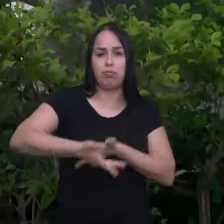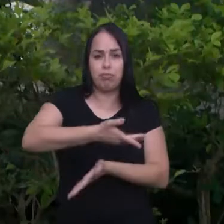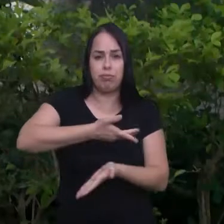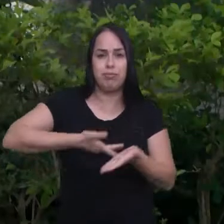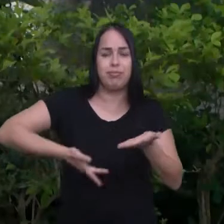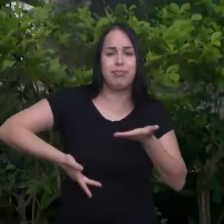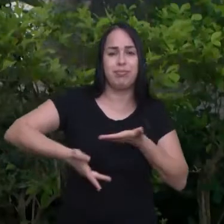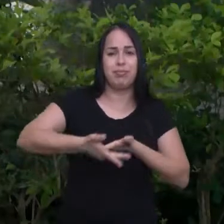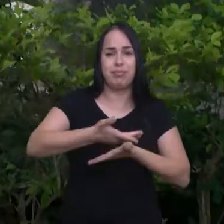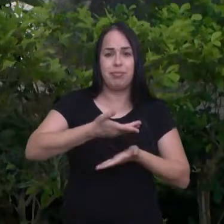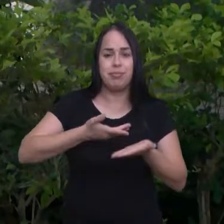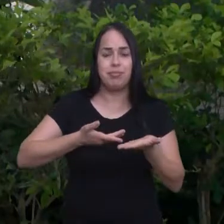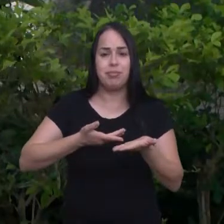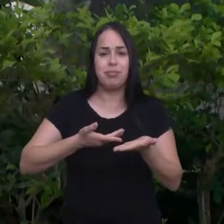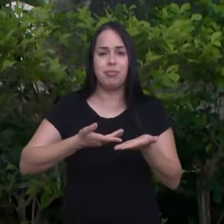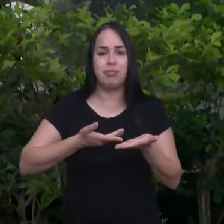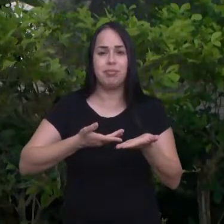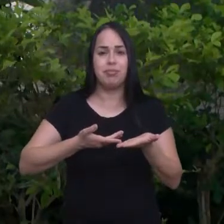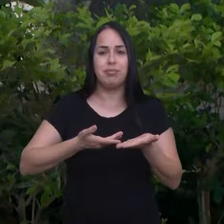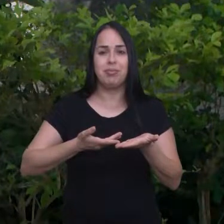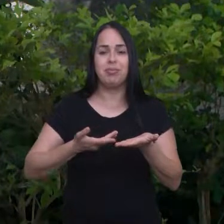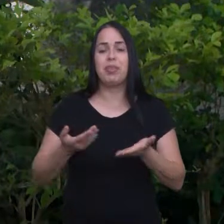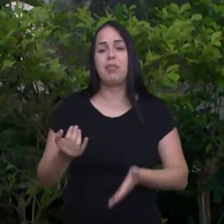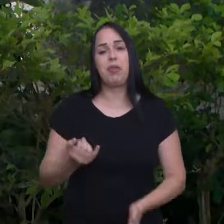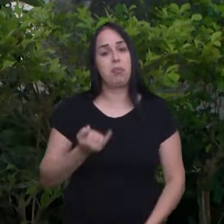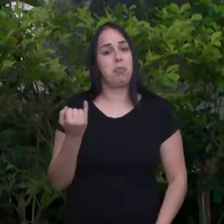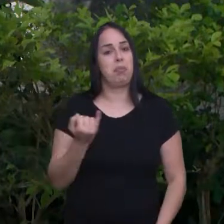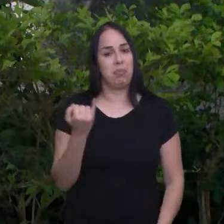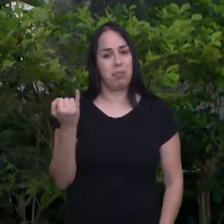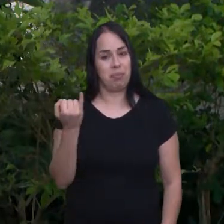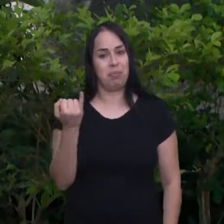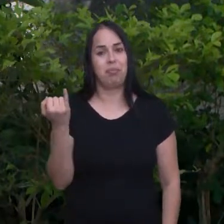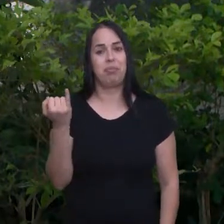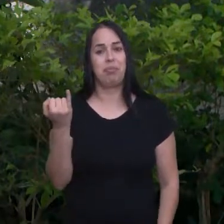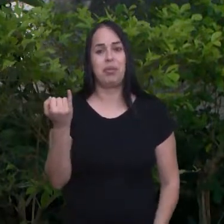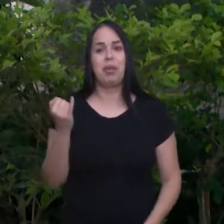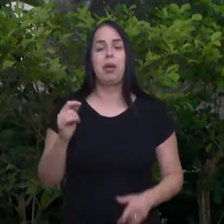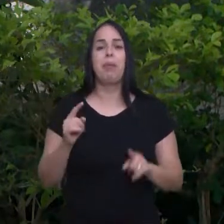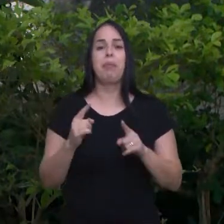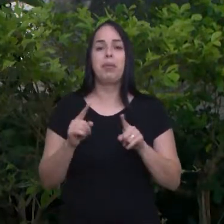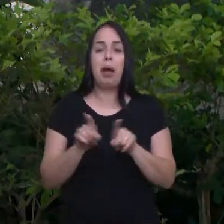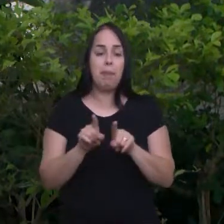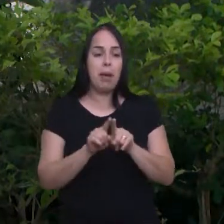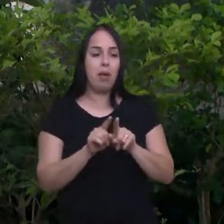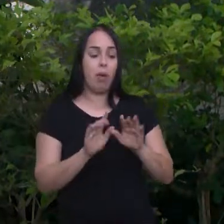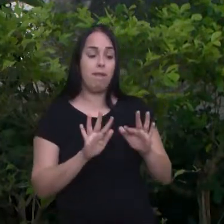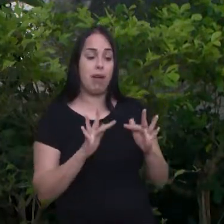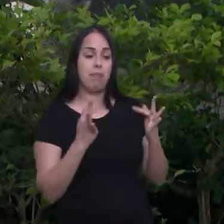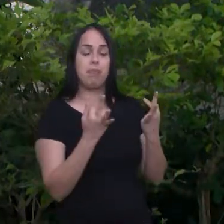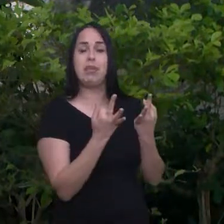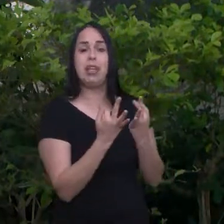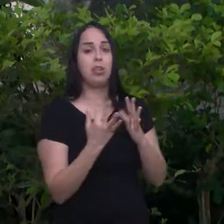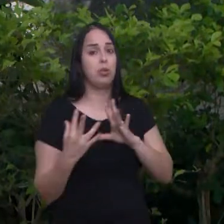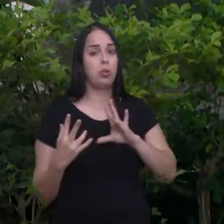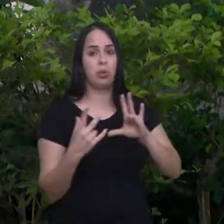tendo com os meus avós foi muito grande, por consequência, com toda a família.